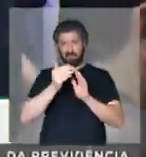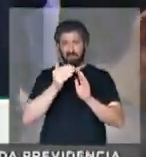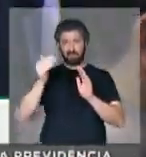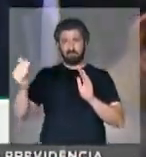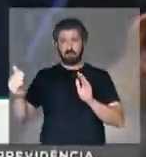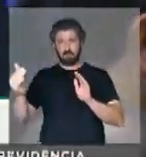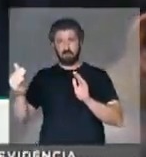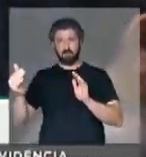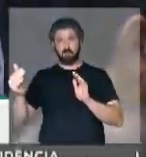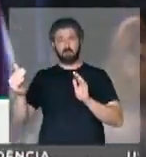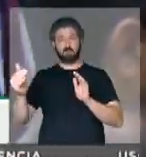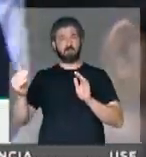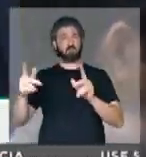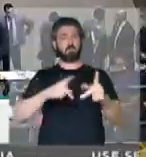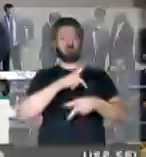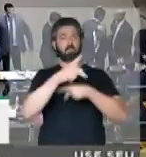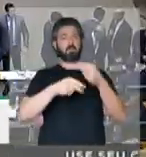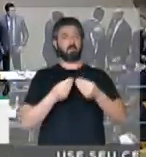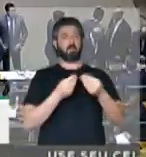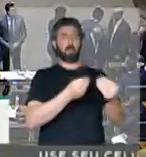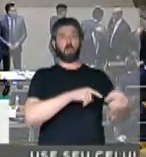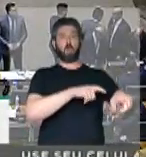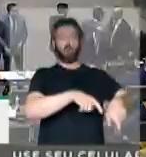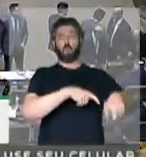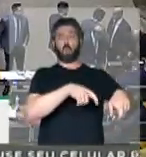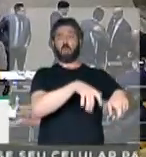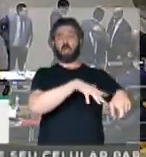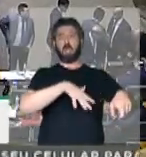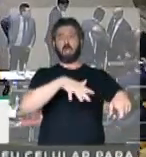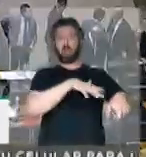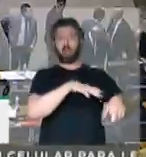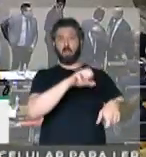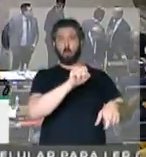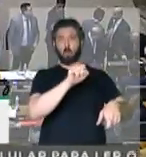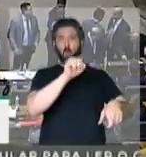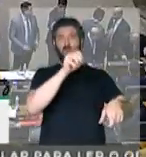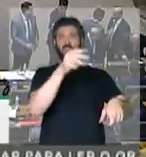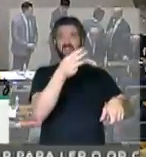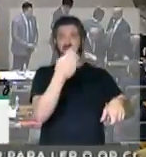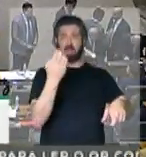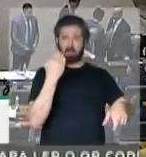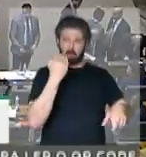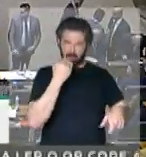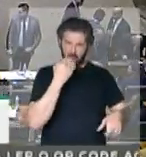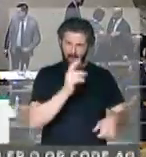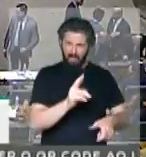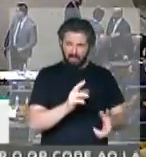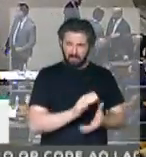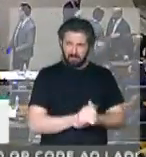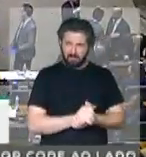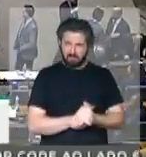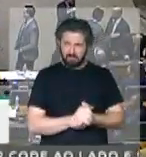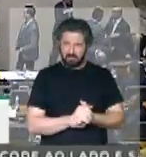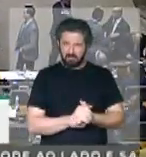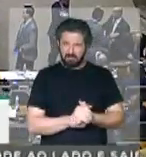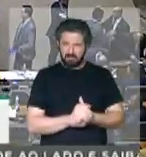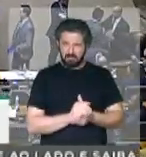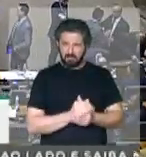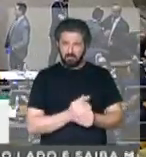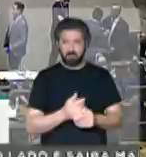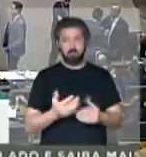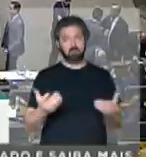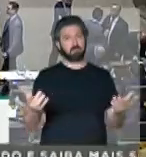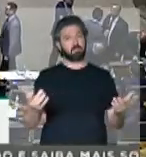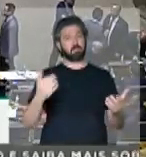idade presente para os ruralistas 83 bilhões de reais então